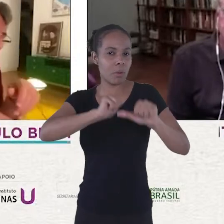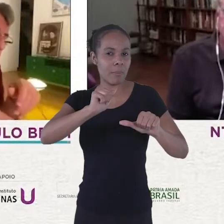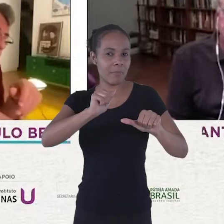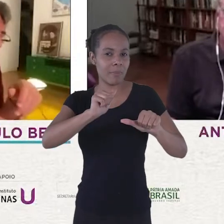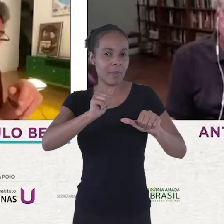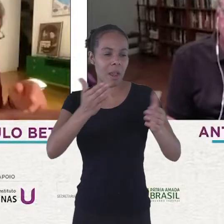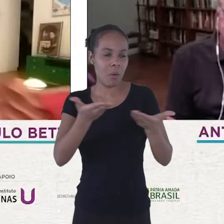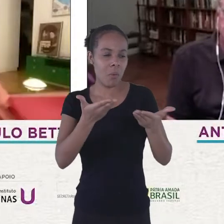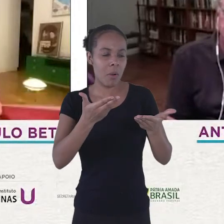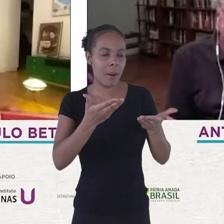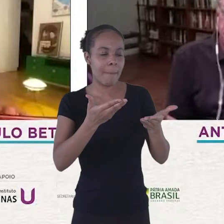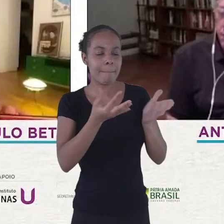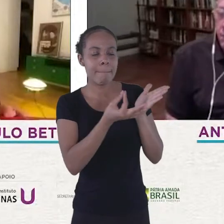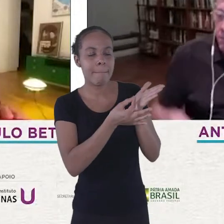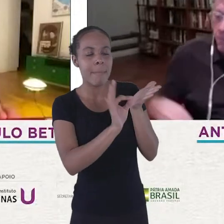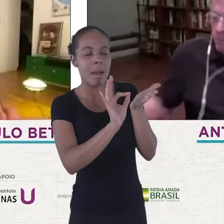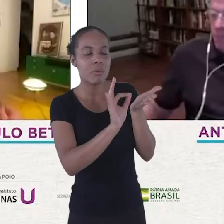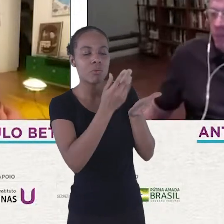olhar.